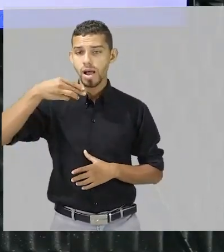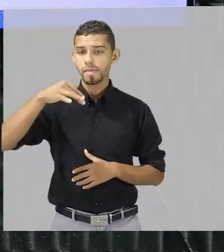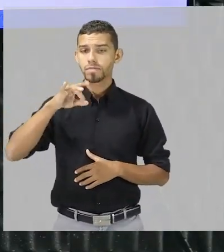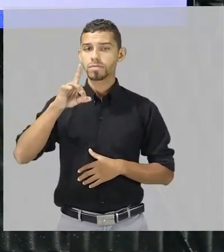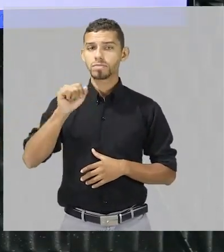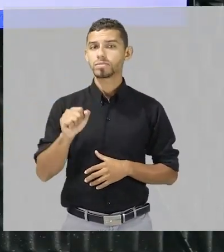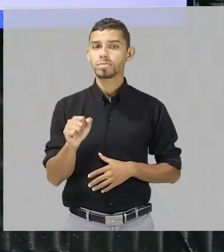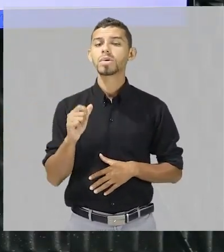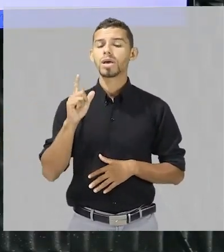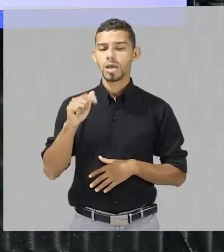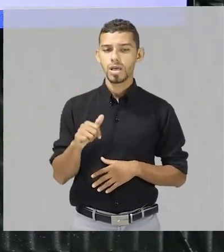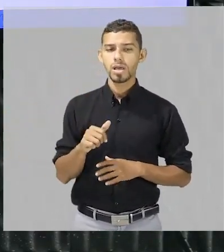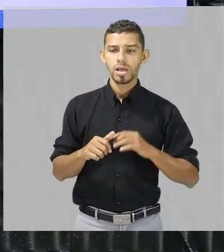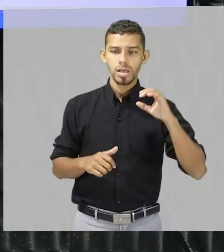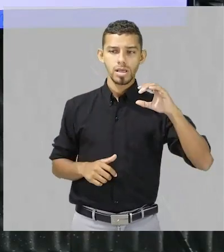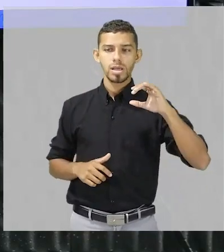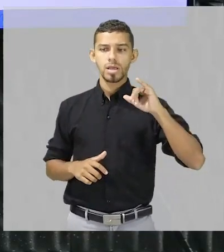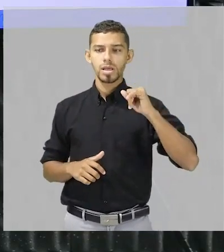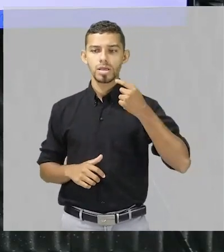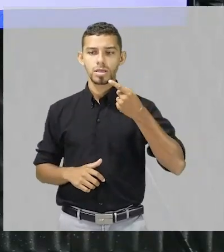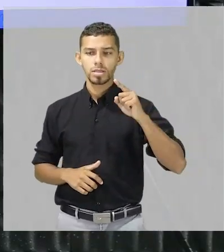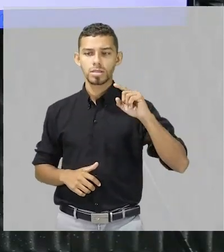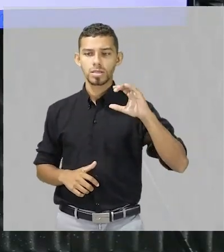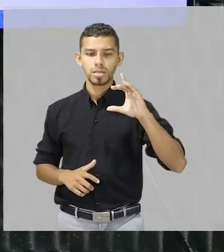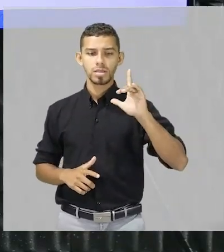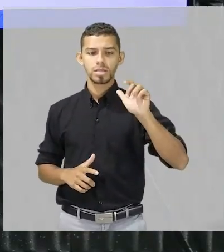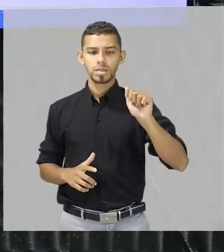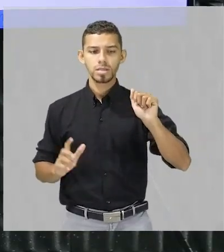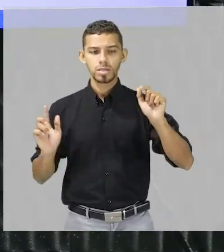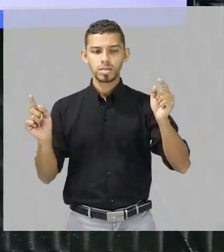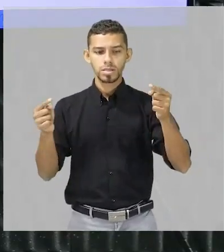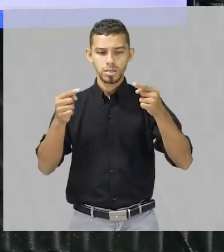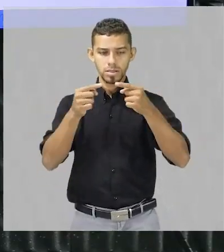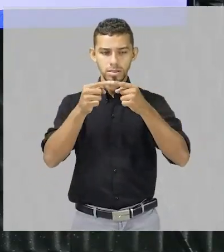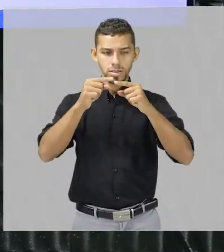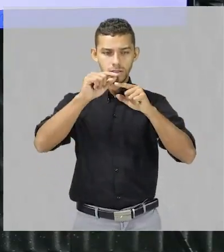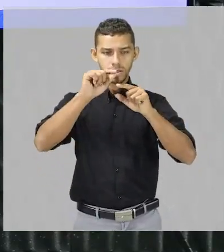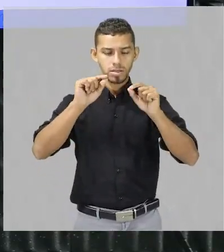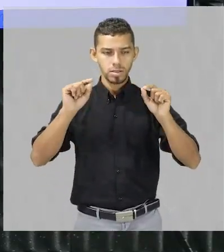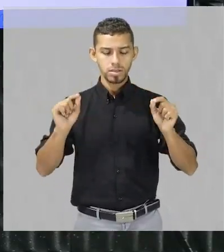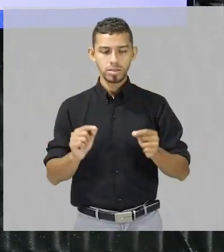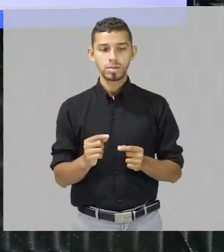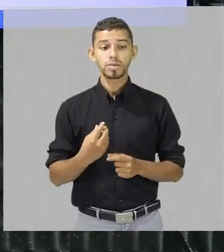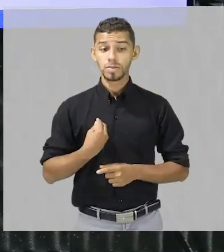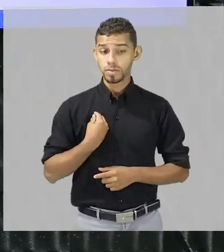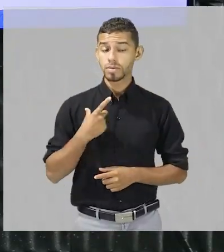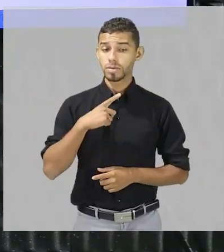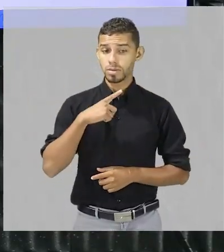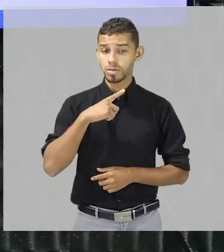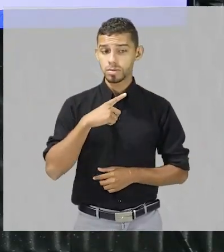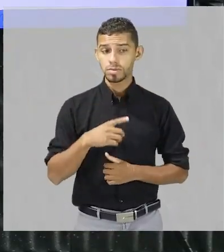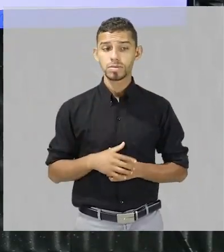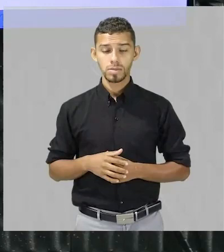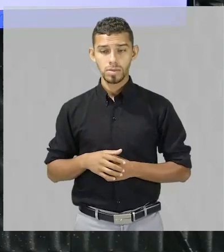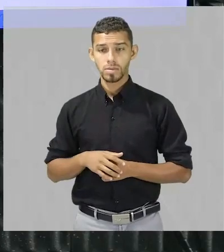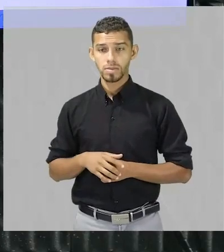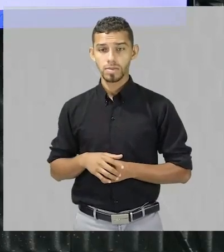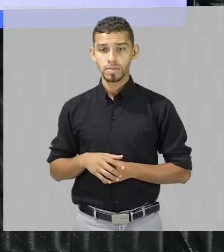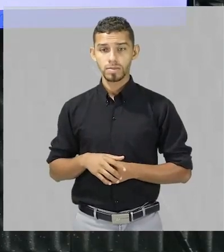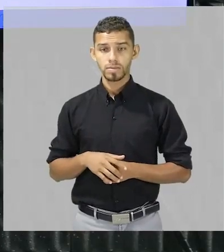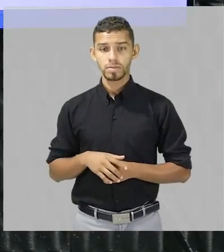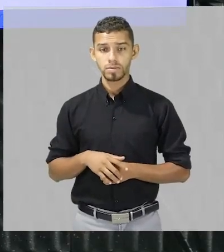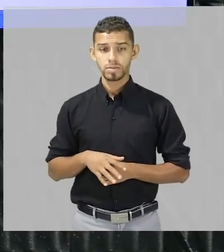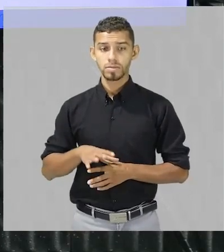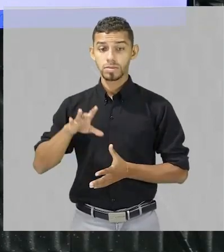amida ela é cíclica, então eu tenho uma cadeia fechada, ok? Que tem aplicações na síntese